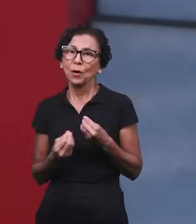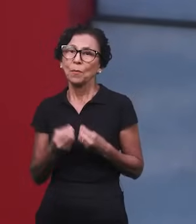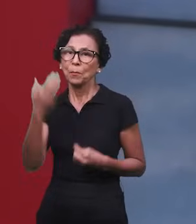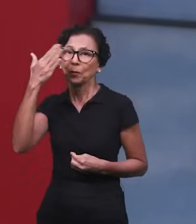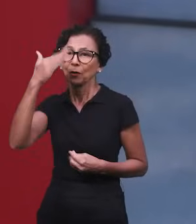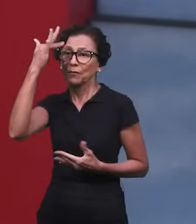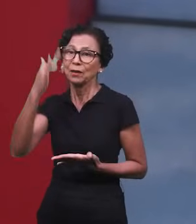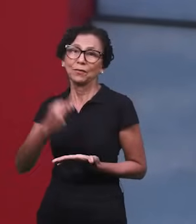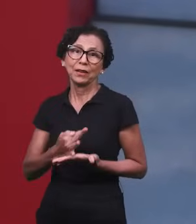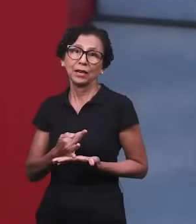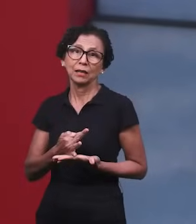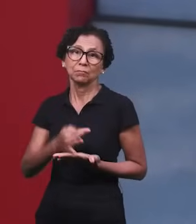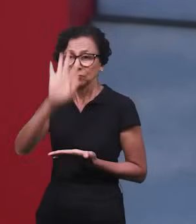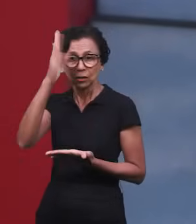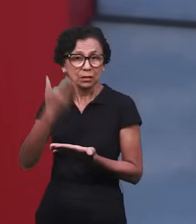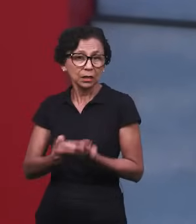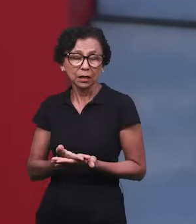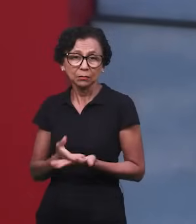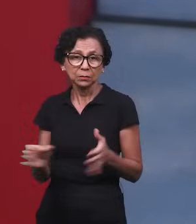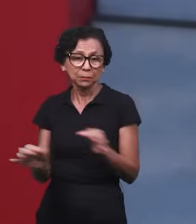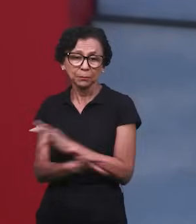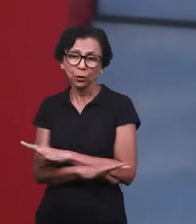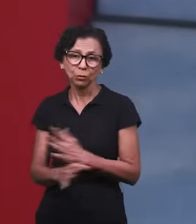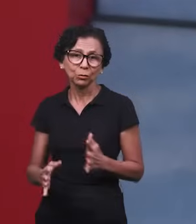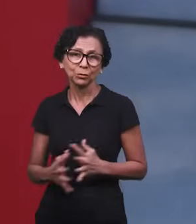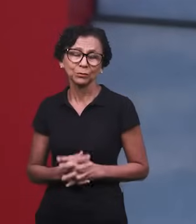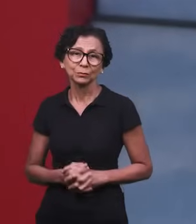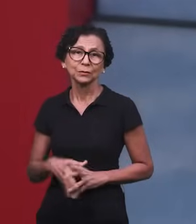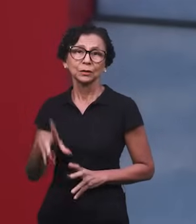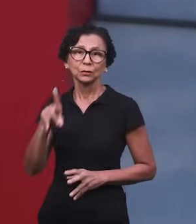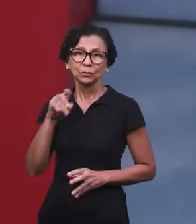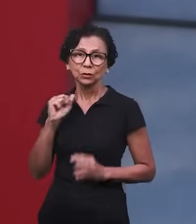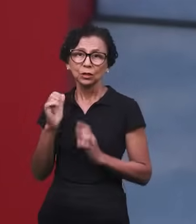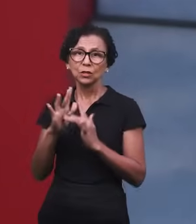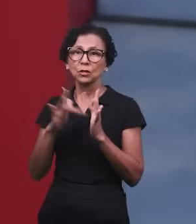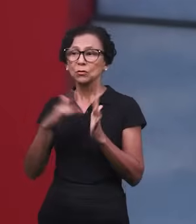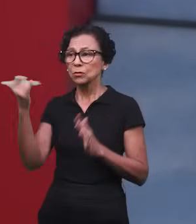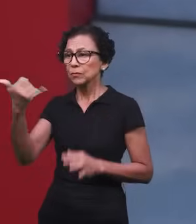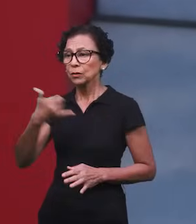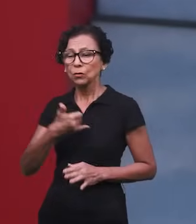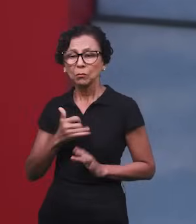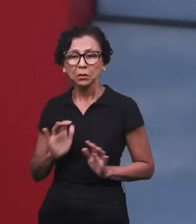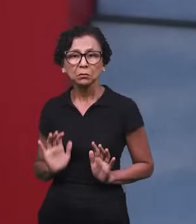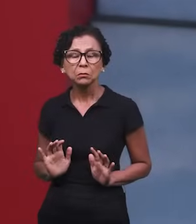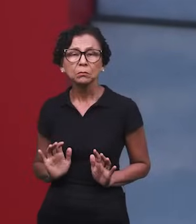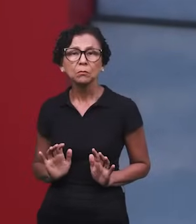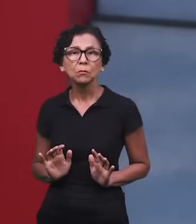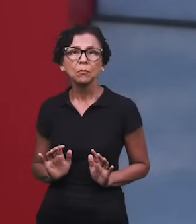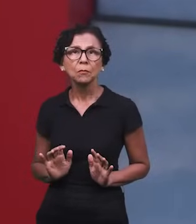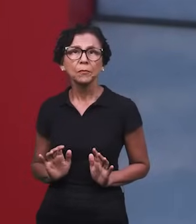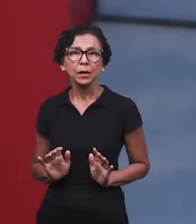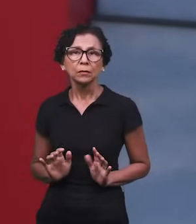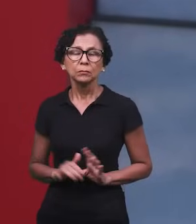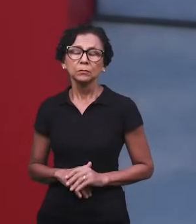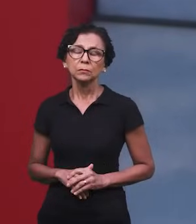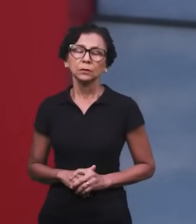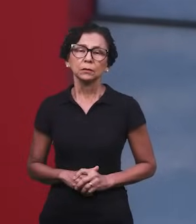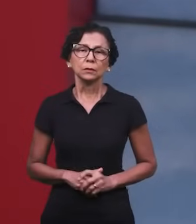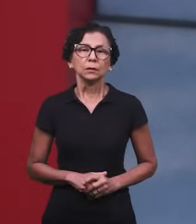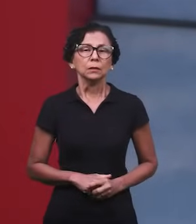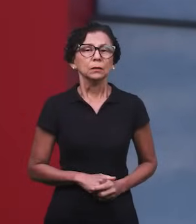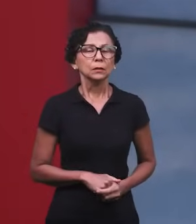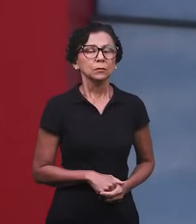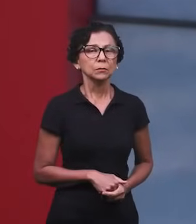entramos. Nós cremos porque cremos. Acabou, nós cremos porque um dia Jesus apareceu para mim no caminho de Damasco. A mesma experiência de Paulo,